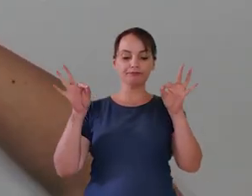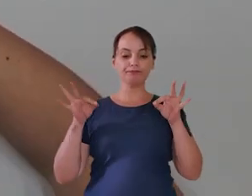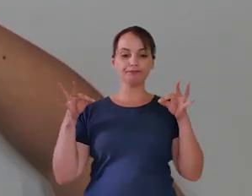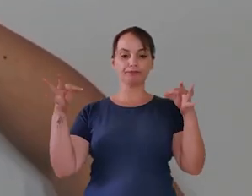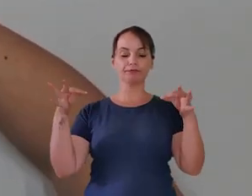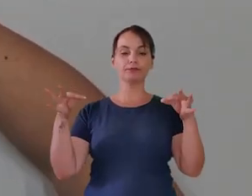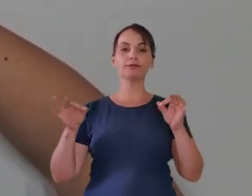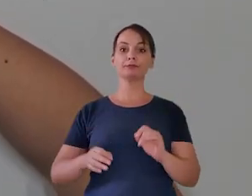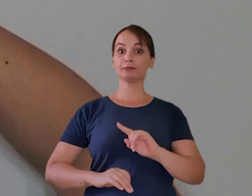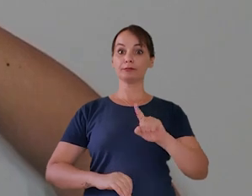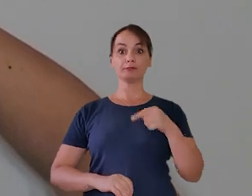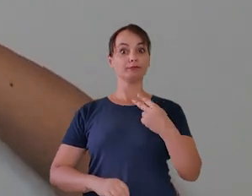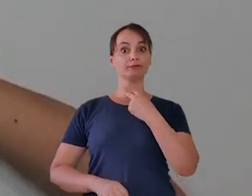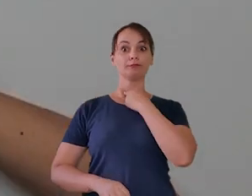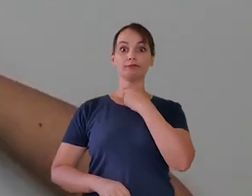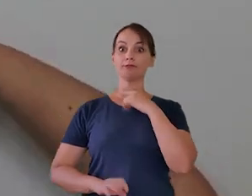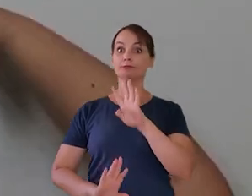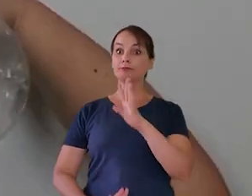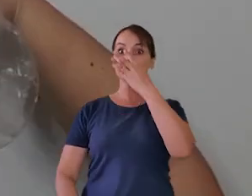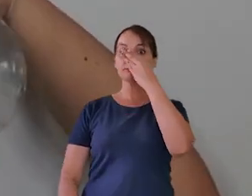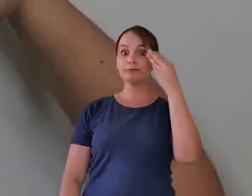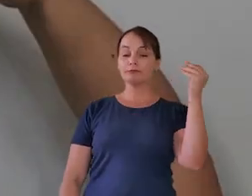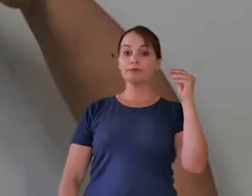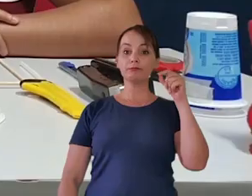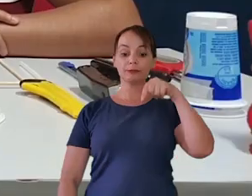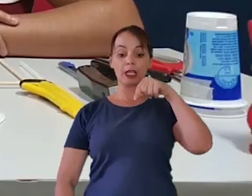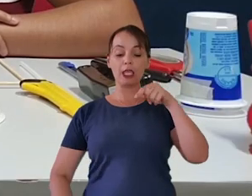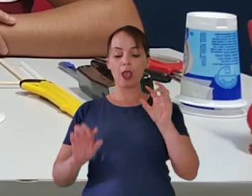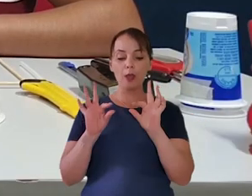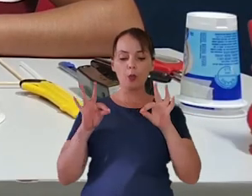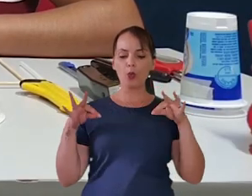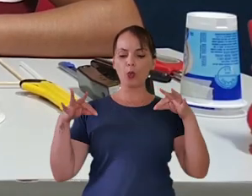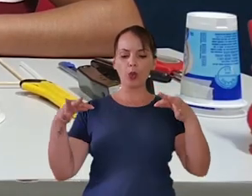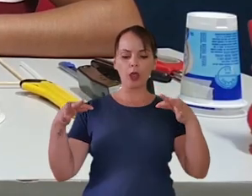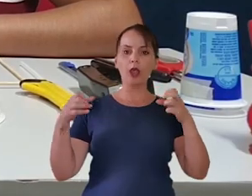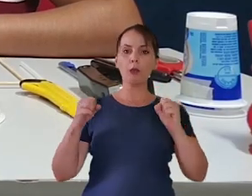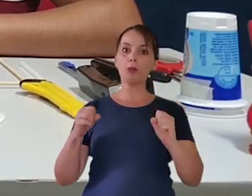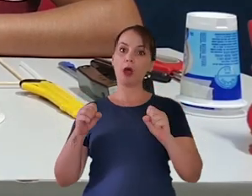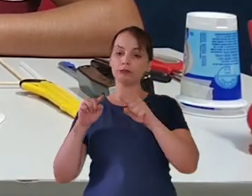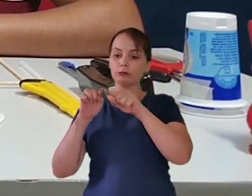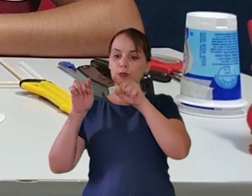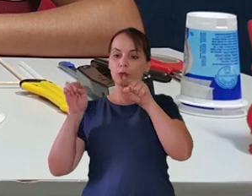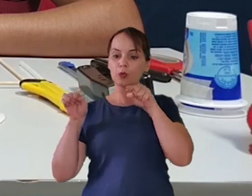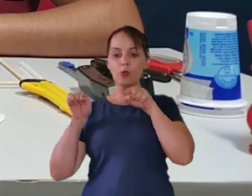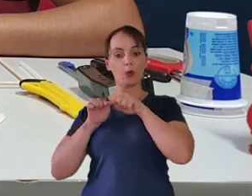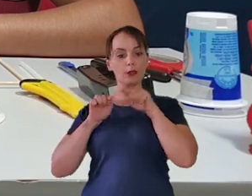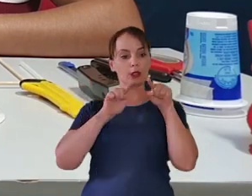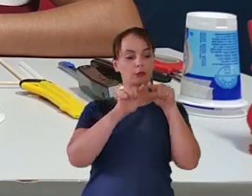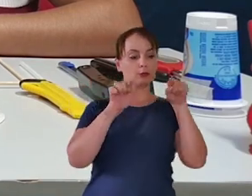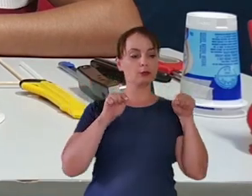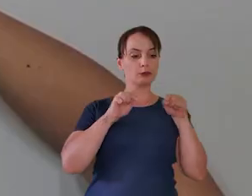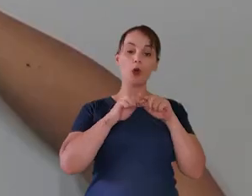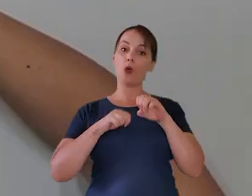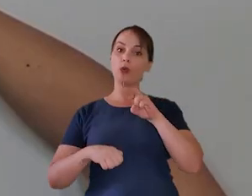E aí, nós não podemos esquecer, aqui nessas janelinhas pode ser o quadrado ou você pode fazer também